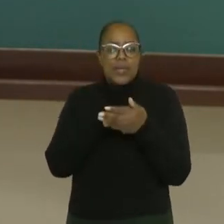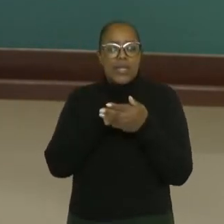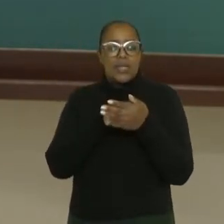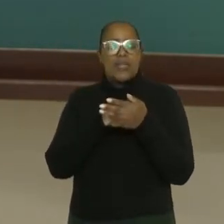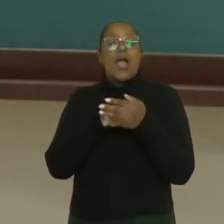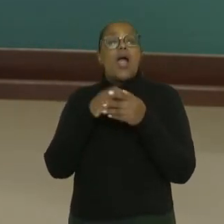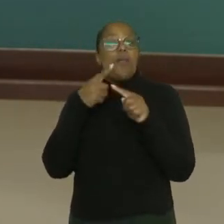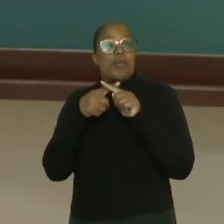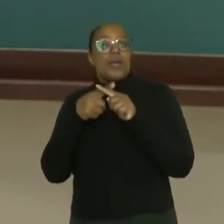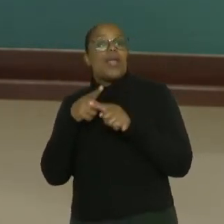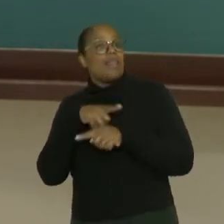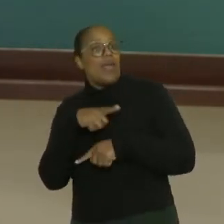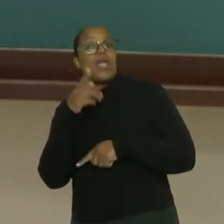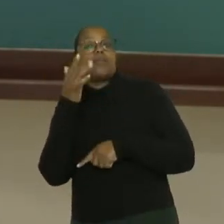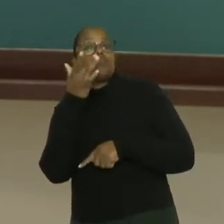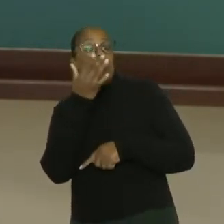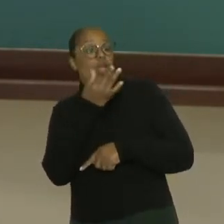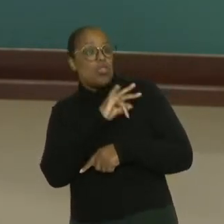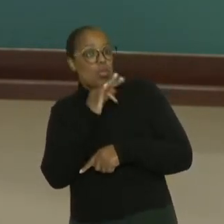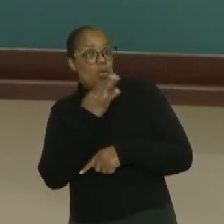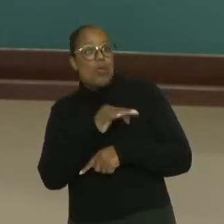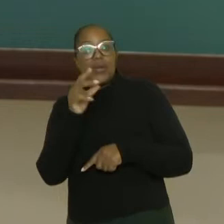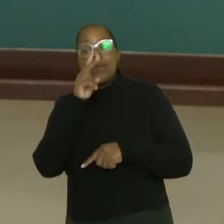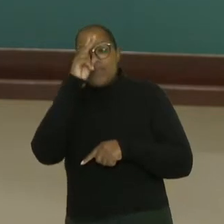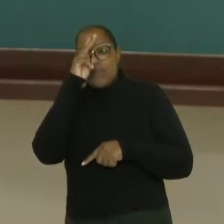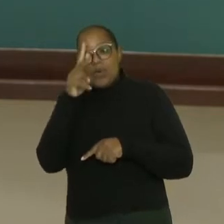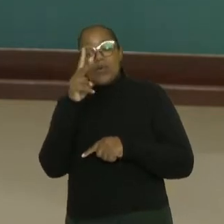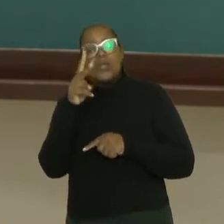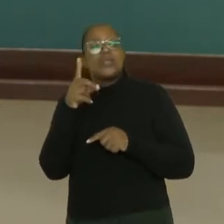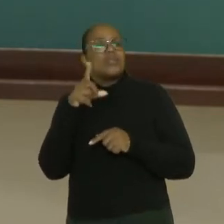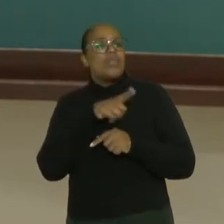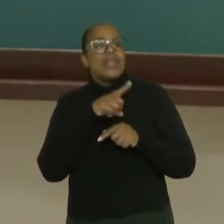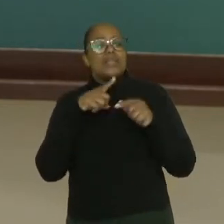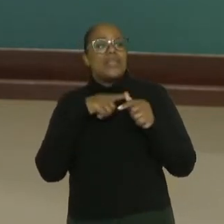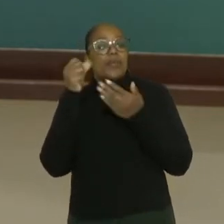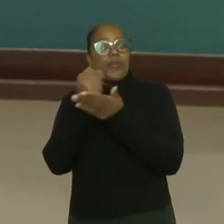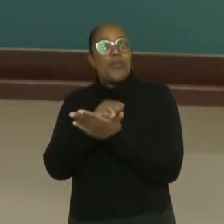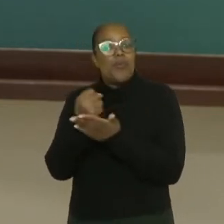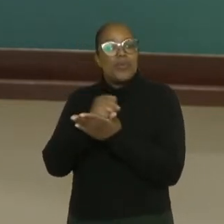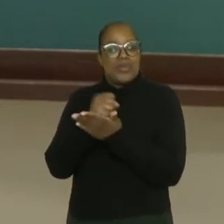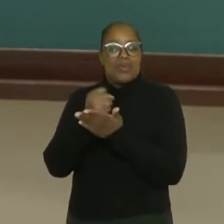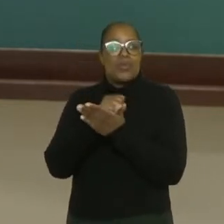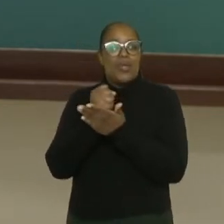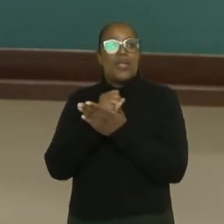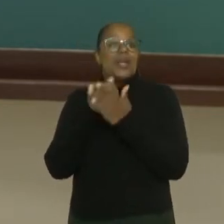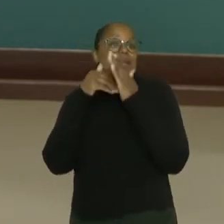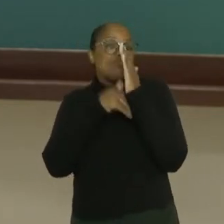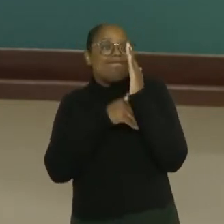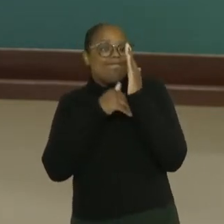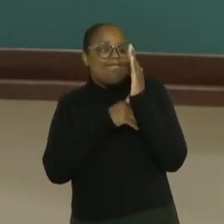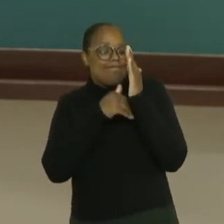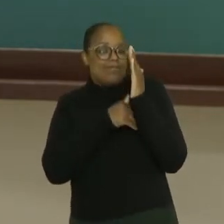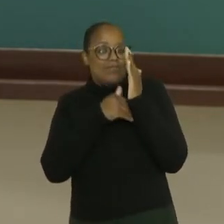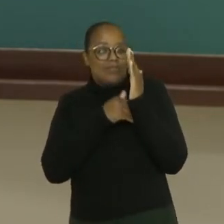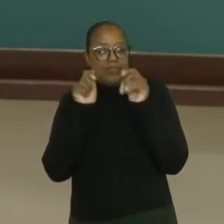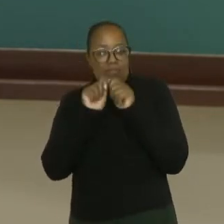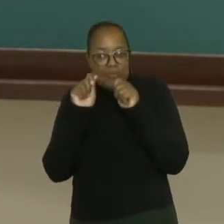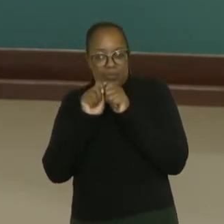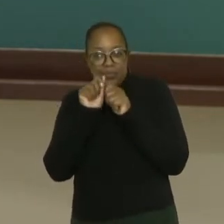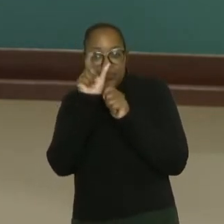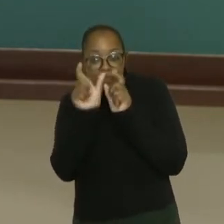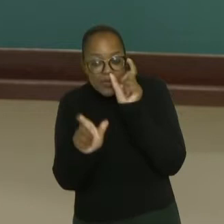assim quanto aquela violência física, certo? Então, vai ter mecanismos invisíveis que vão exercer